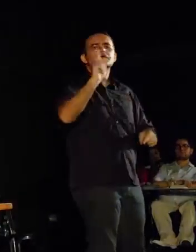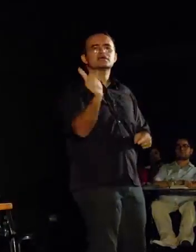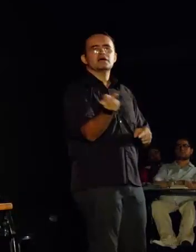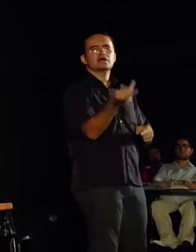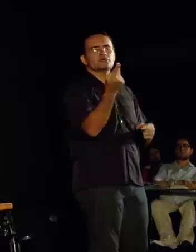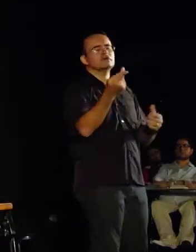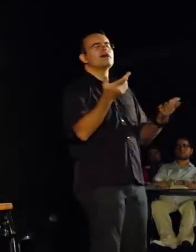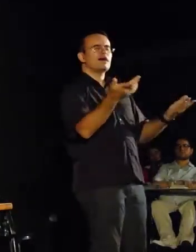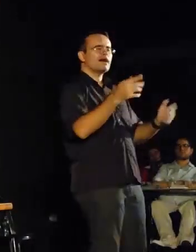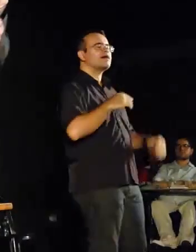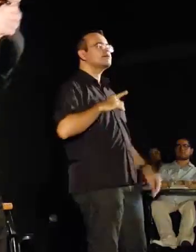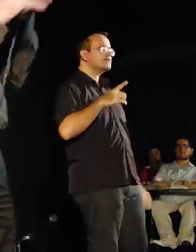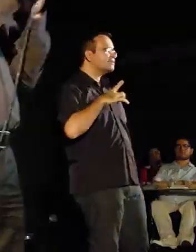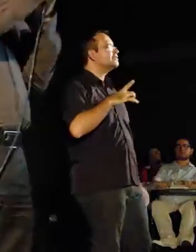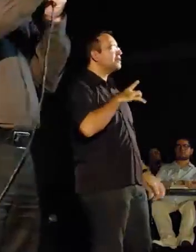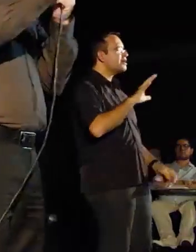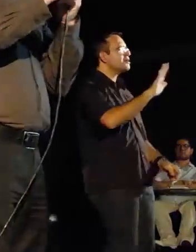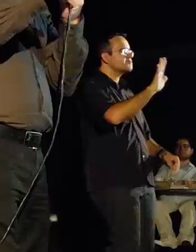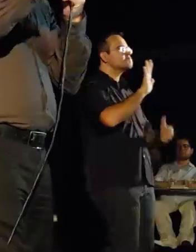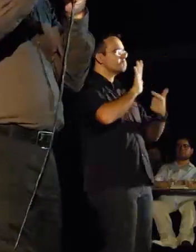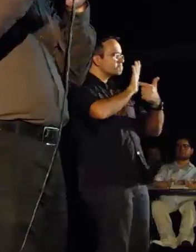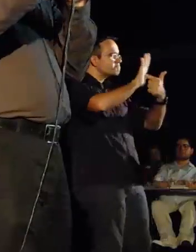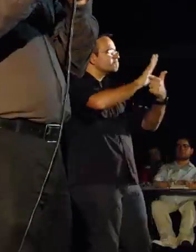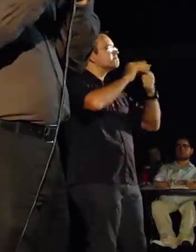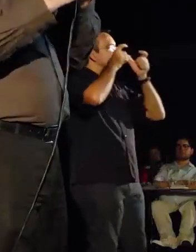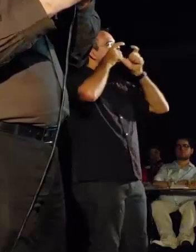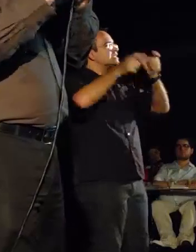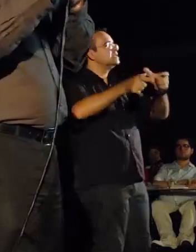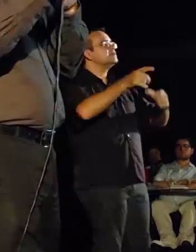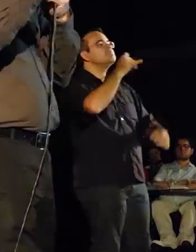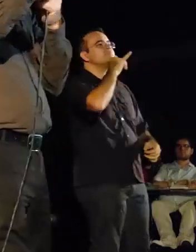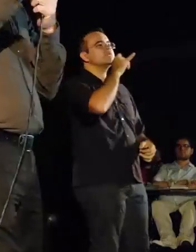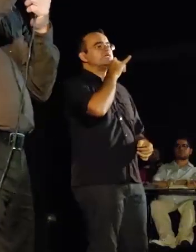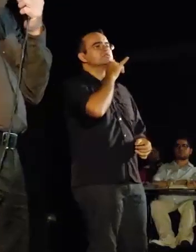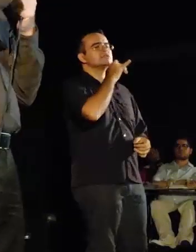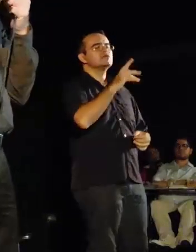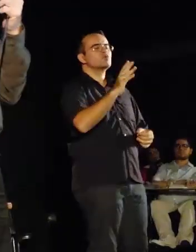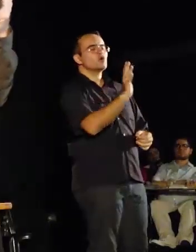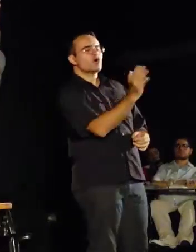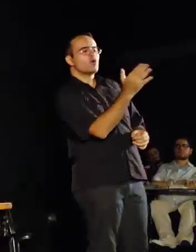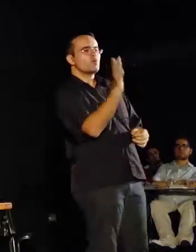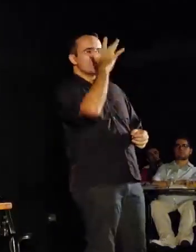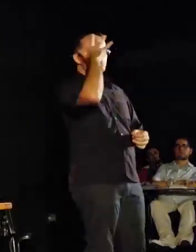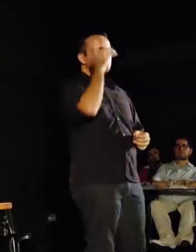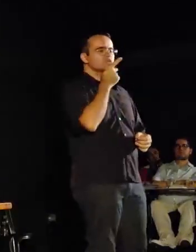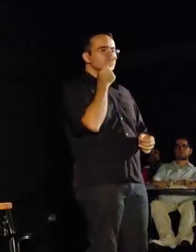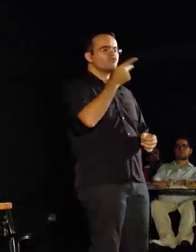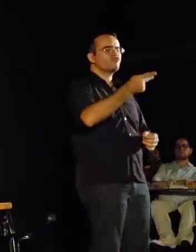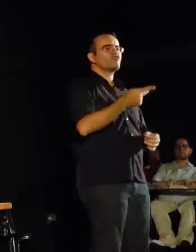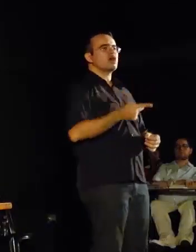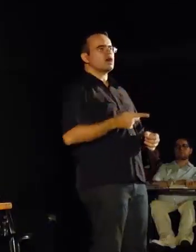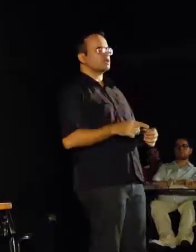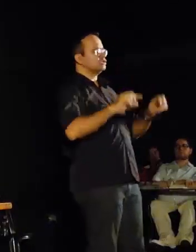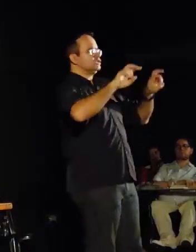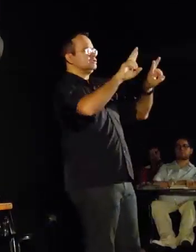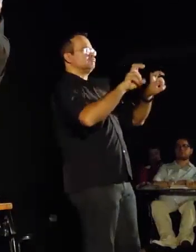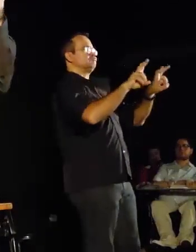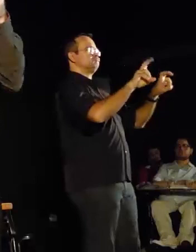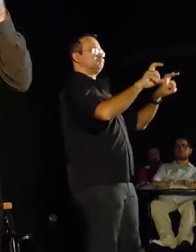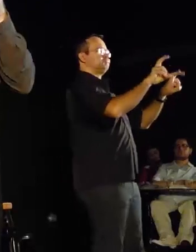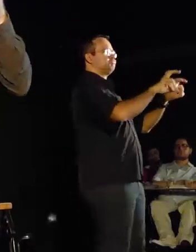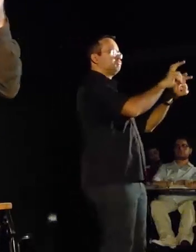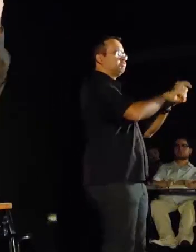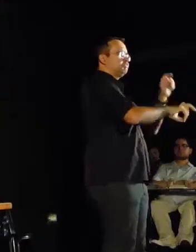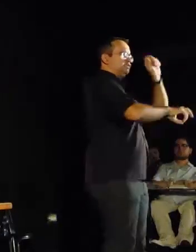uma questão muito interessante. Eu acho muito interessante, por exemplo, como essas pessoas, elas normalmente falam sobre essas questões, e elas dizem,